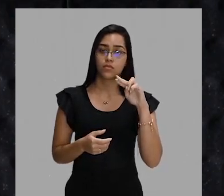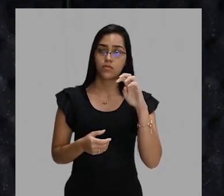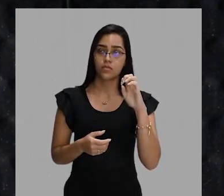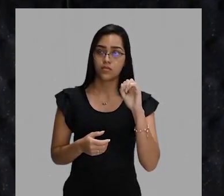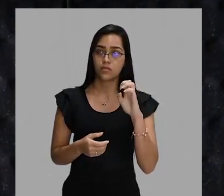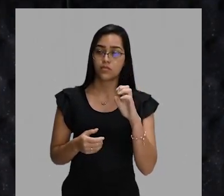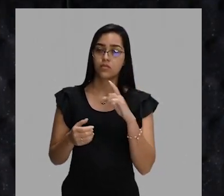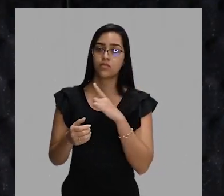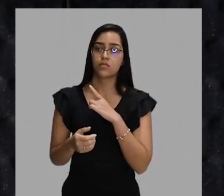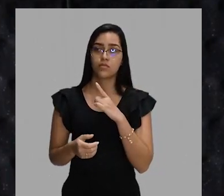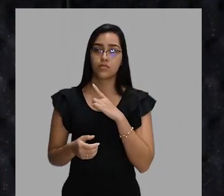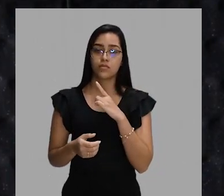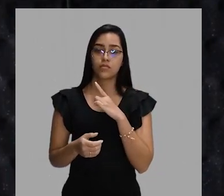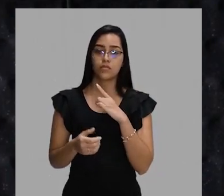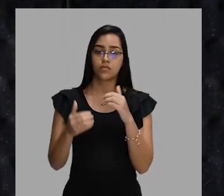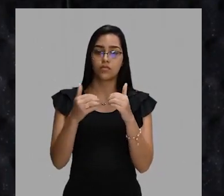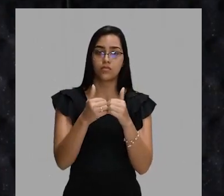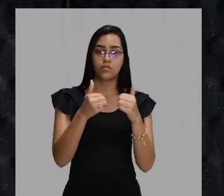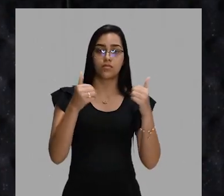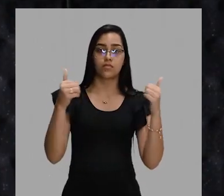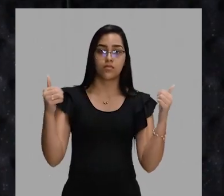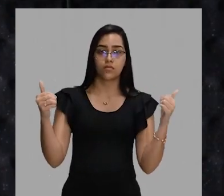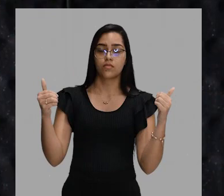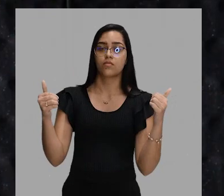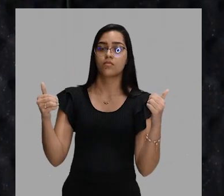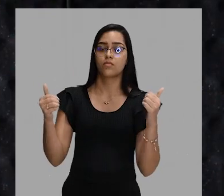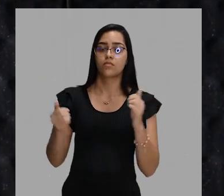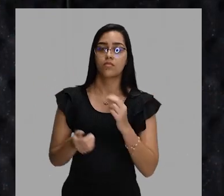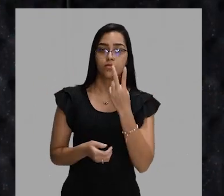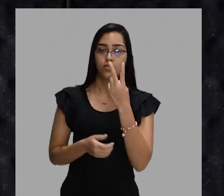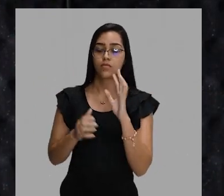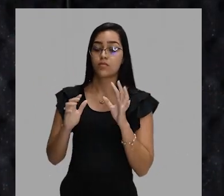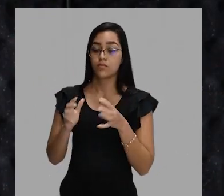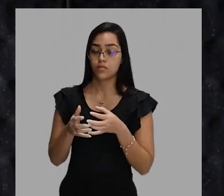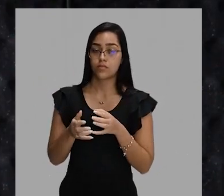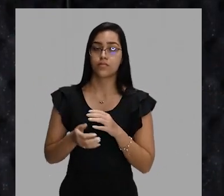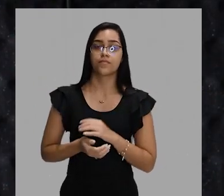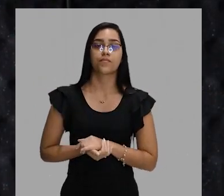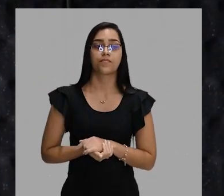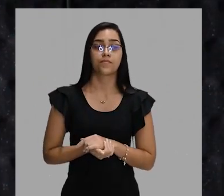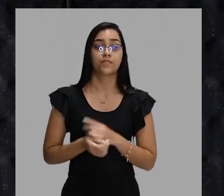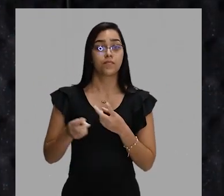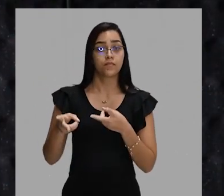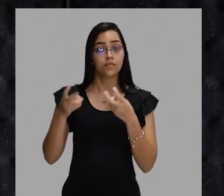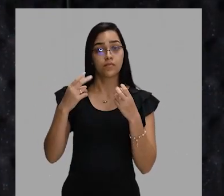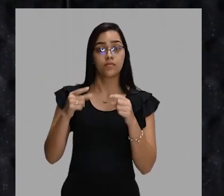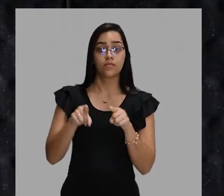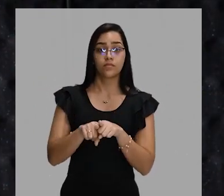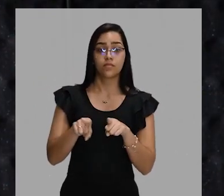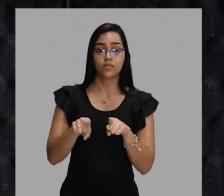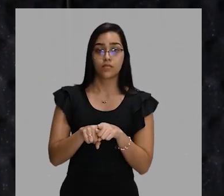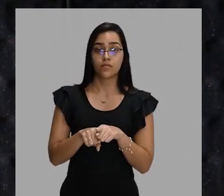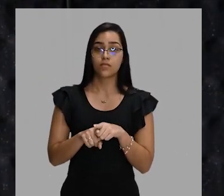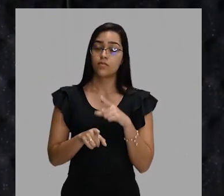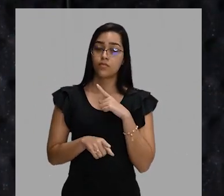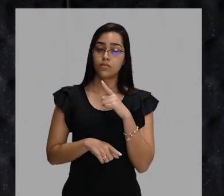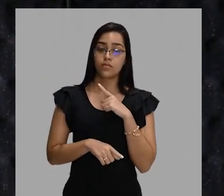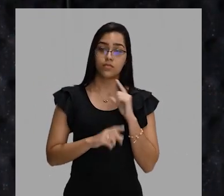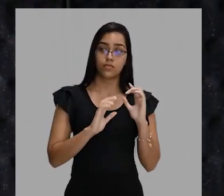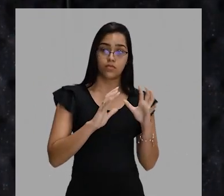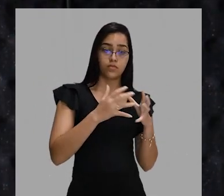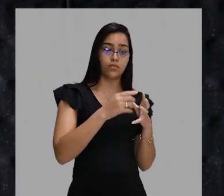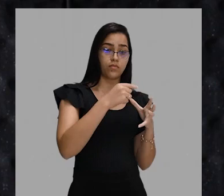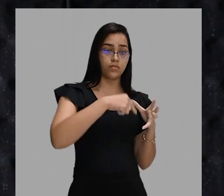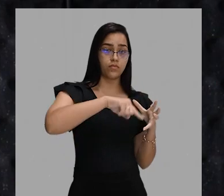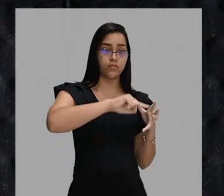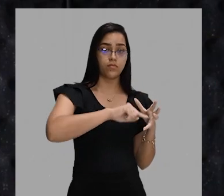eles sofrem uma bifurcação, uma separação em dois grupos. Percebam que esses indivíduos daqui desse